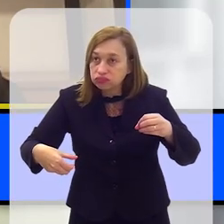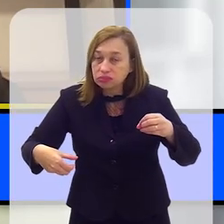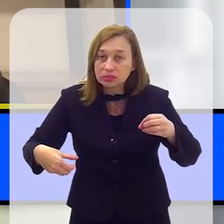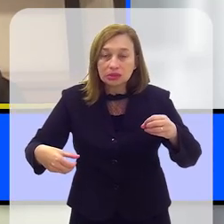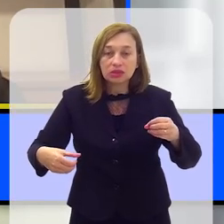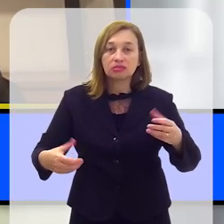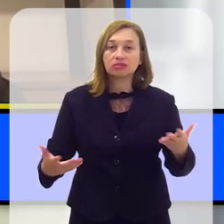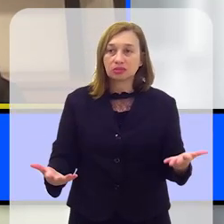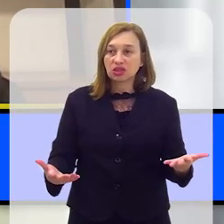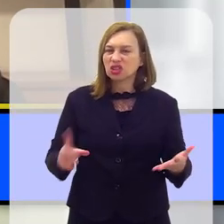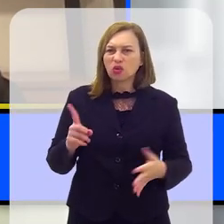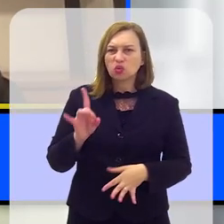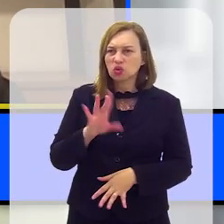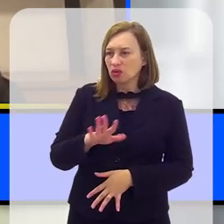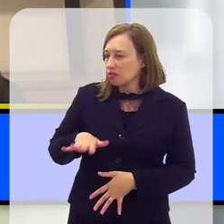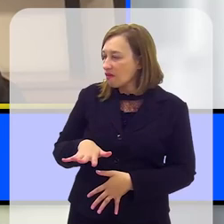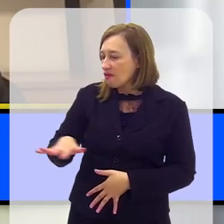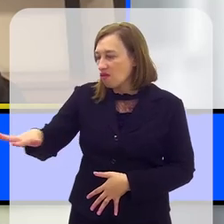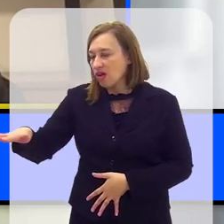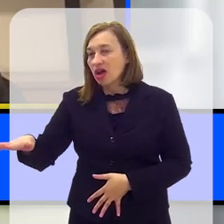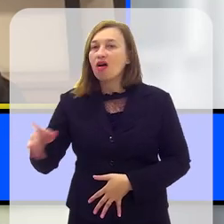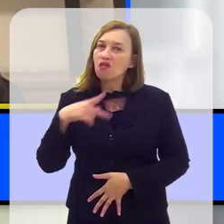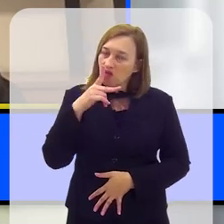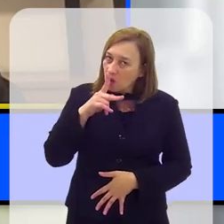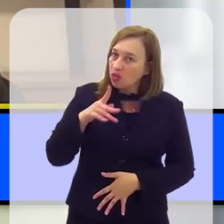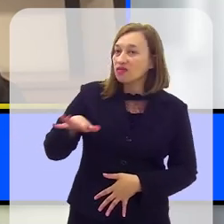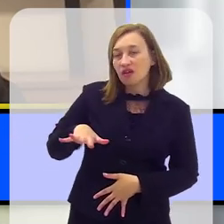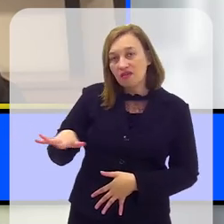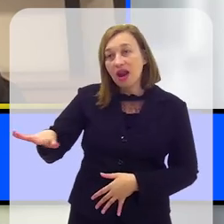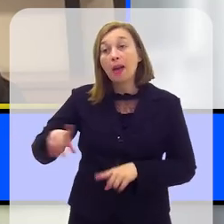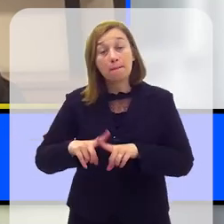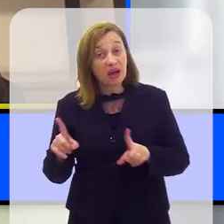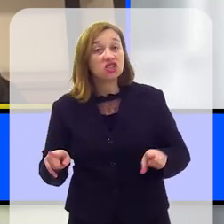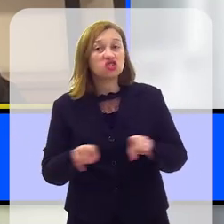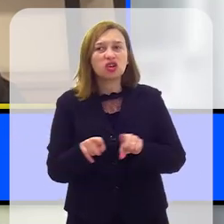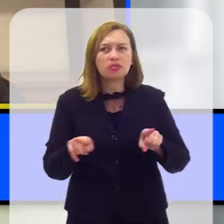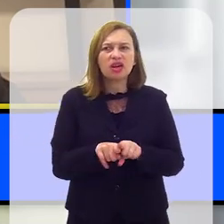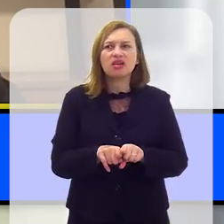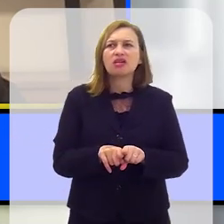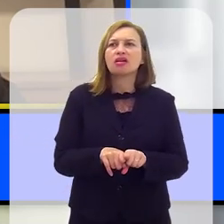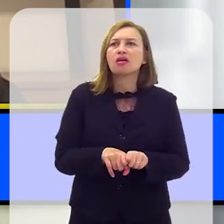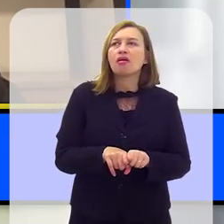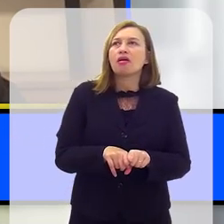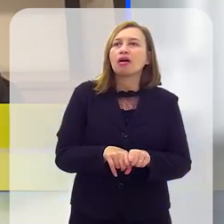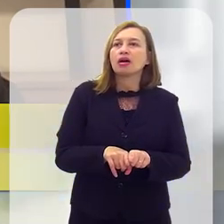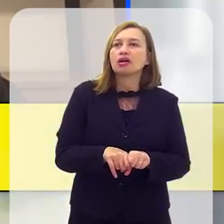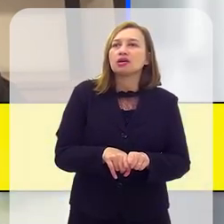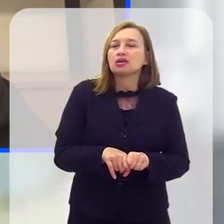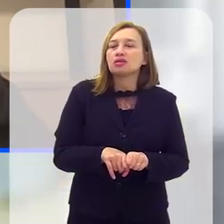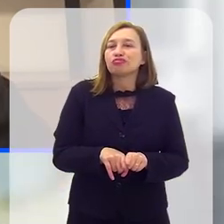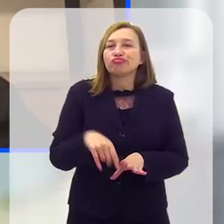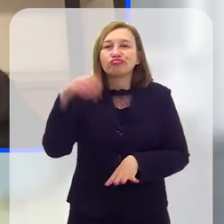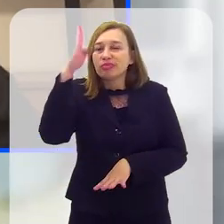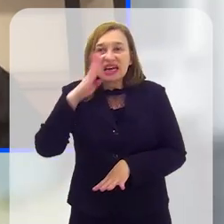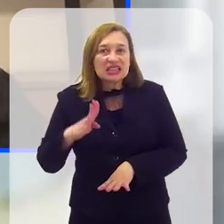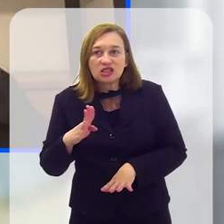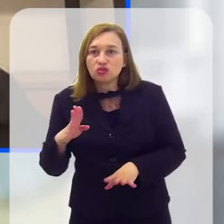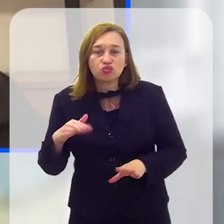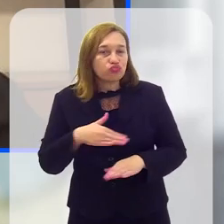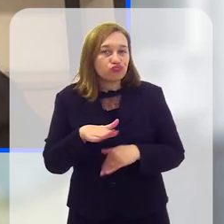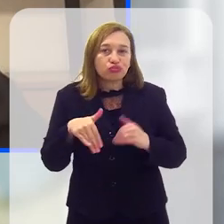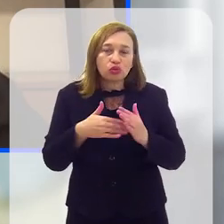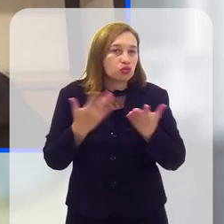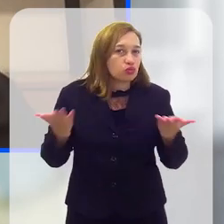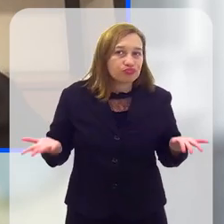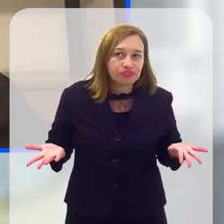grande, não só nas favelas, né? A gente falou muito das favelas, mas a gente tem um déficit de saneamento no Brasil como